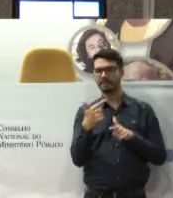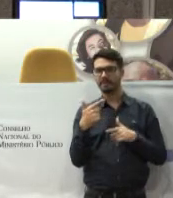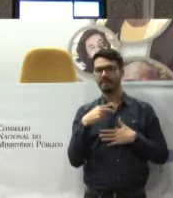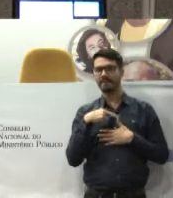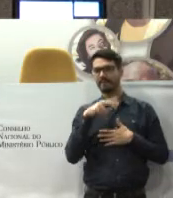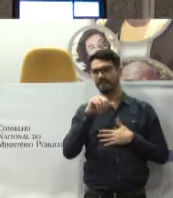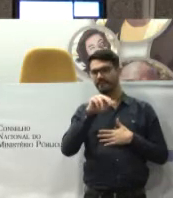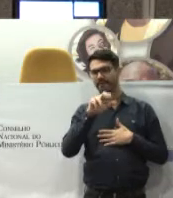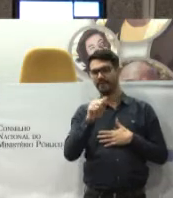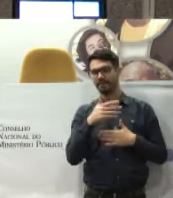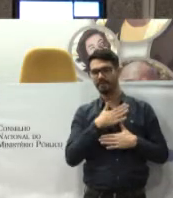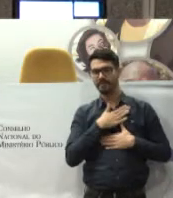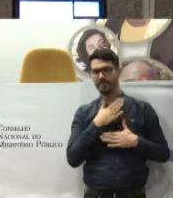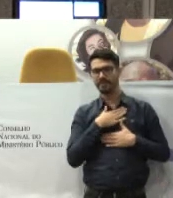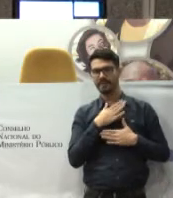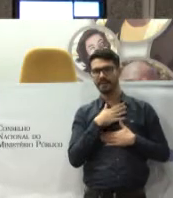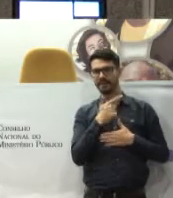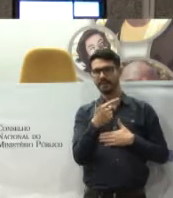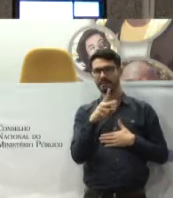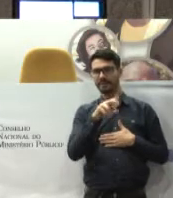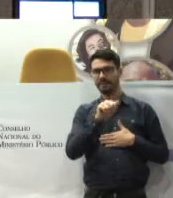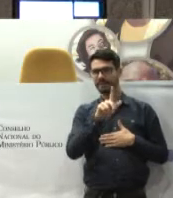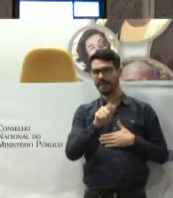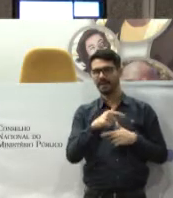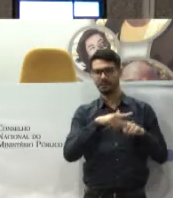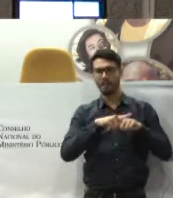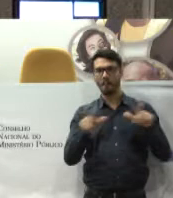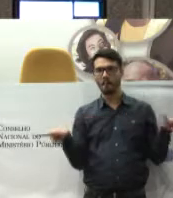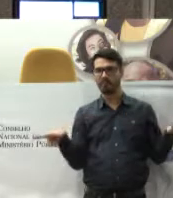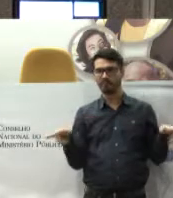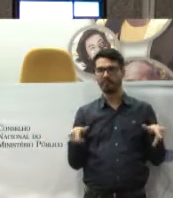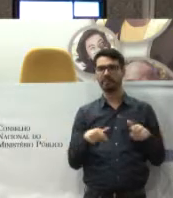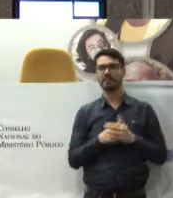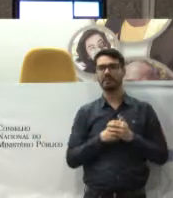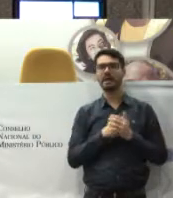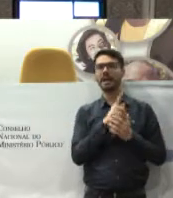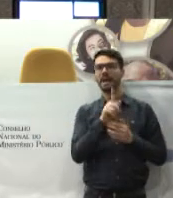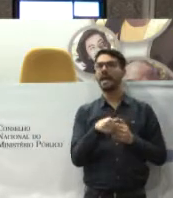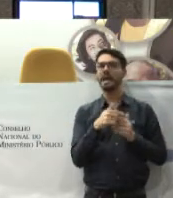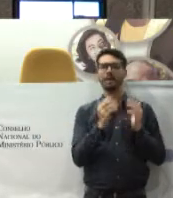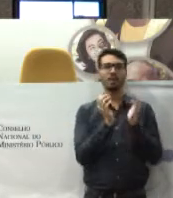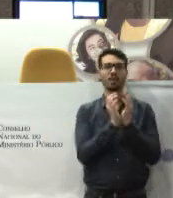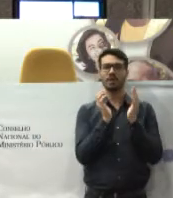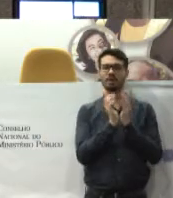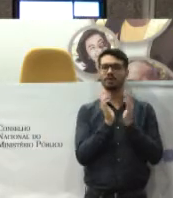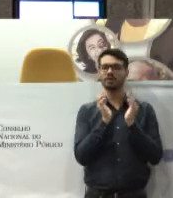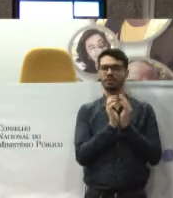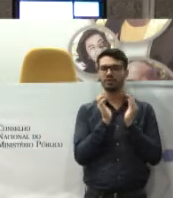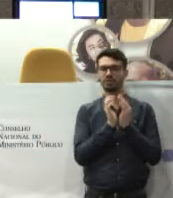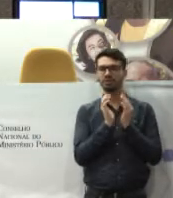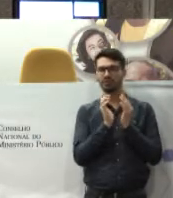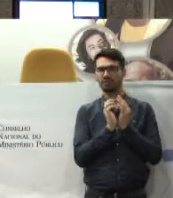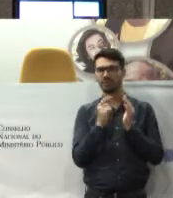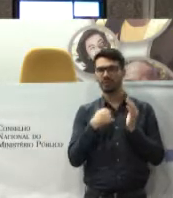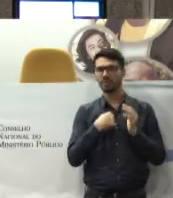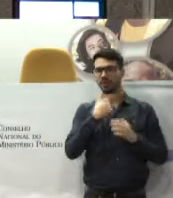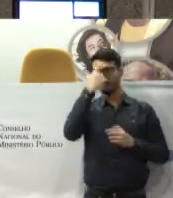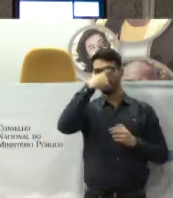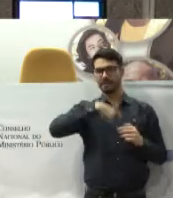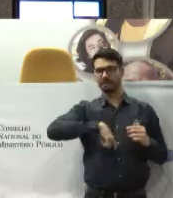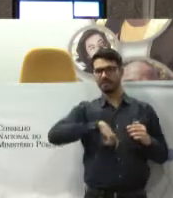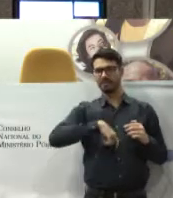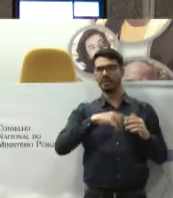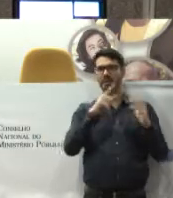para mim. Não tem vaga para ninguém. Então, o litígio é coletivo, não é intuito personae. Não sou eu, é